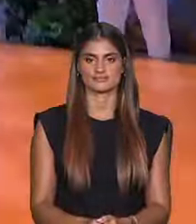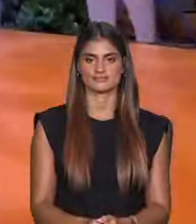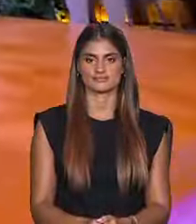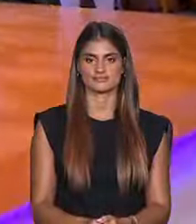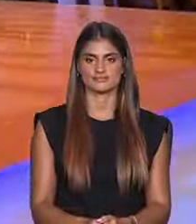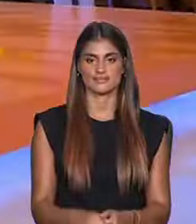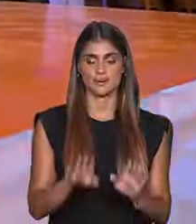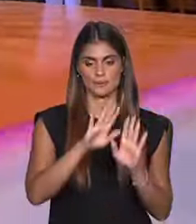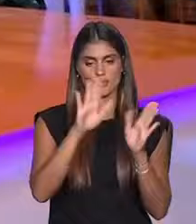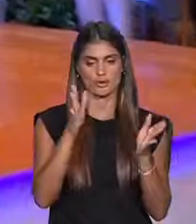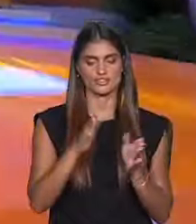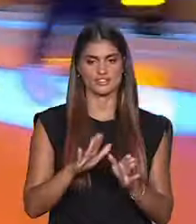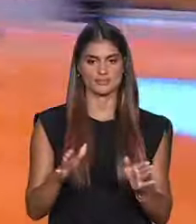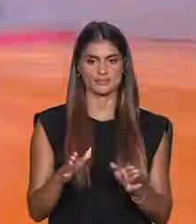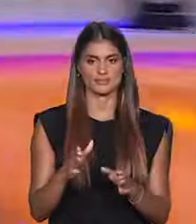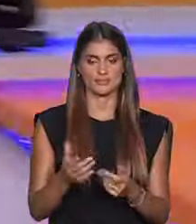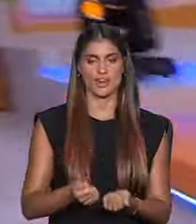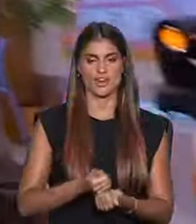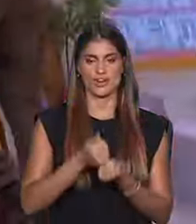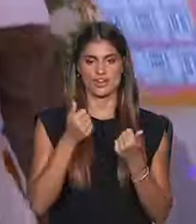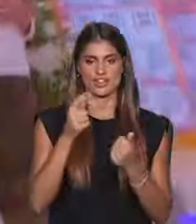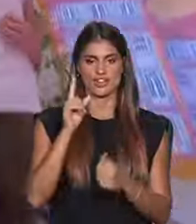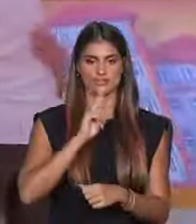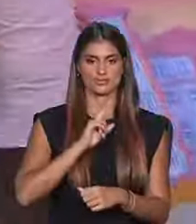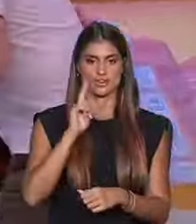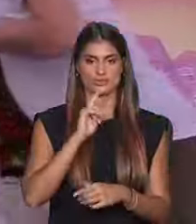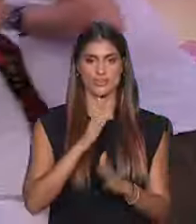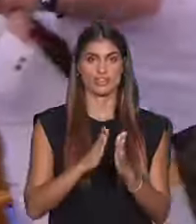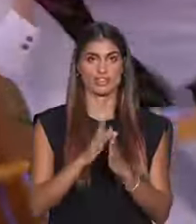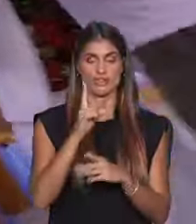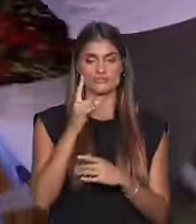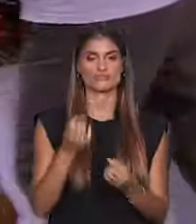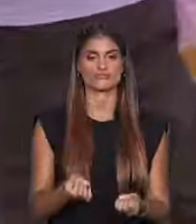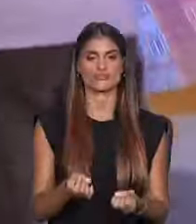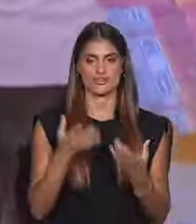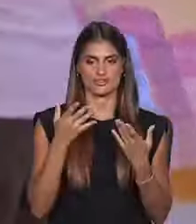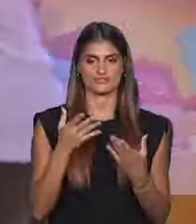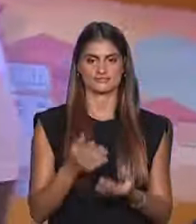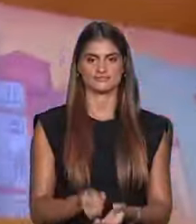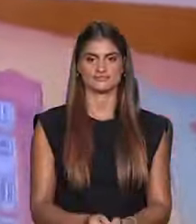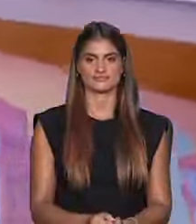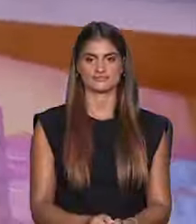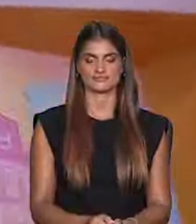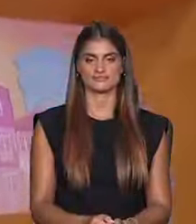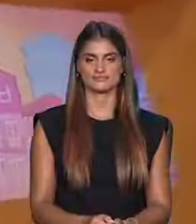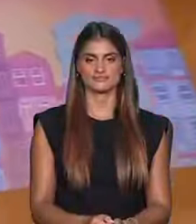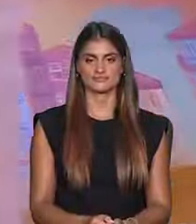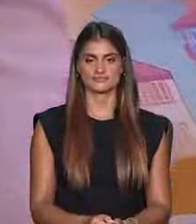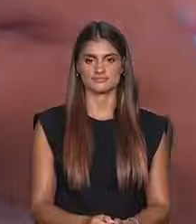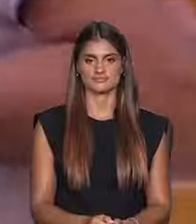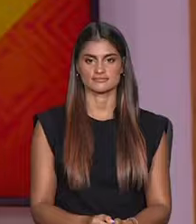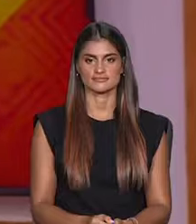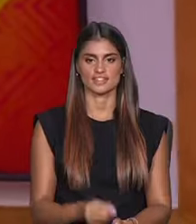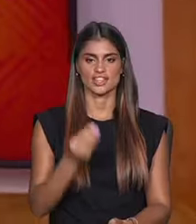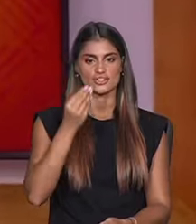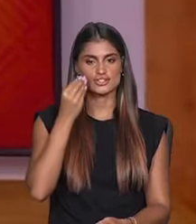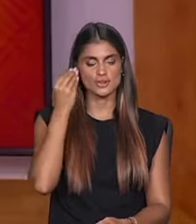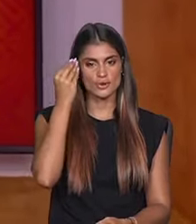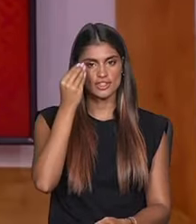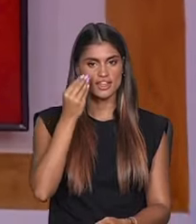ficar. A mais formosa, a mais gostosa das mulheres que Deus pôde criar. Ai,